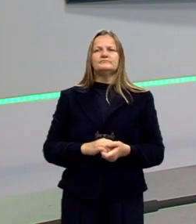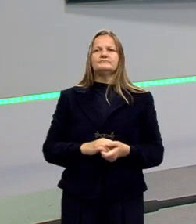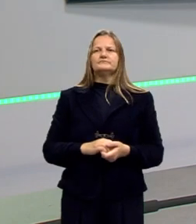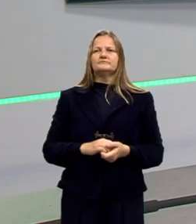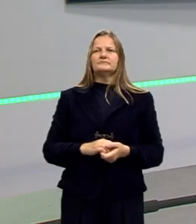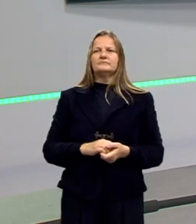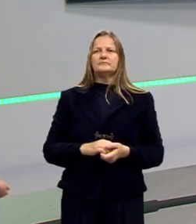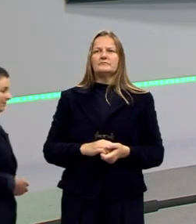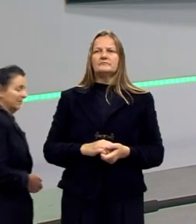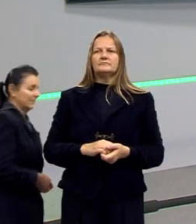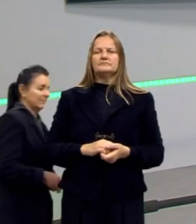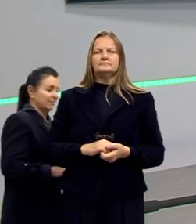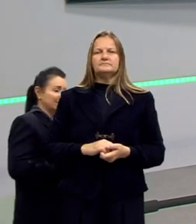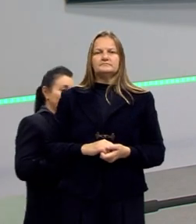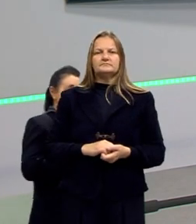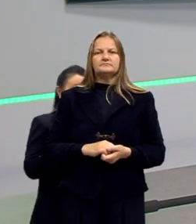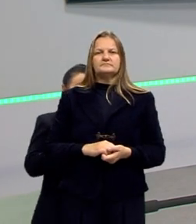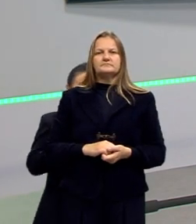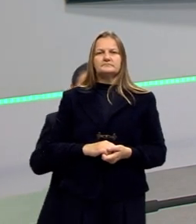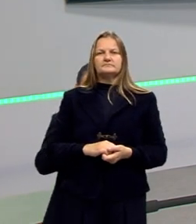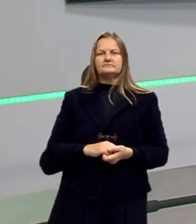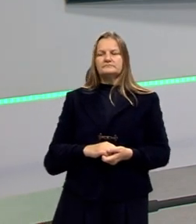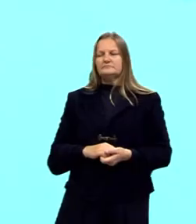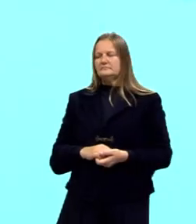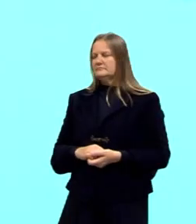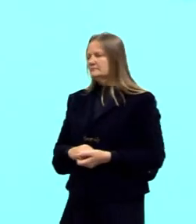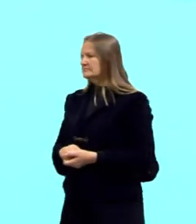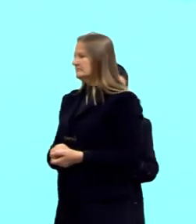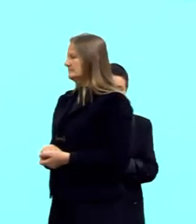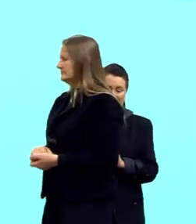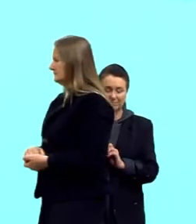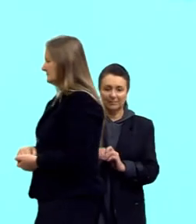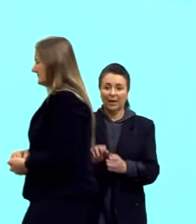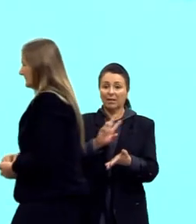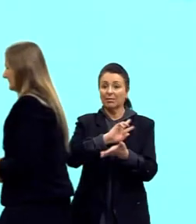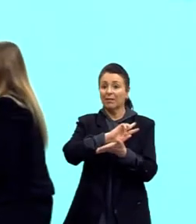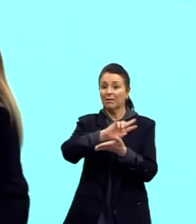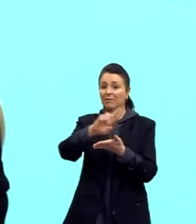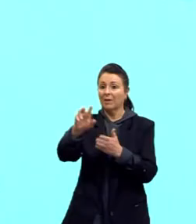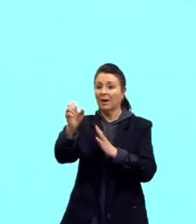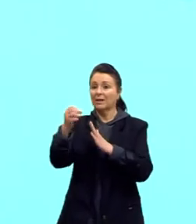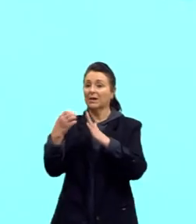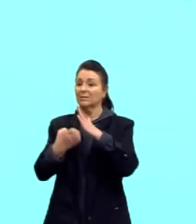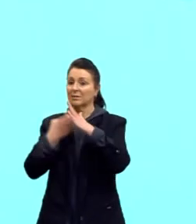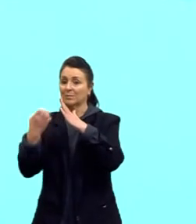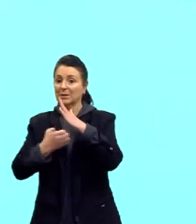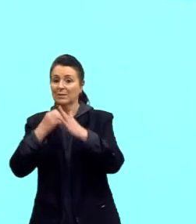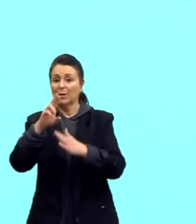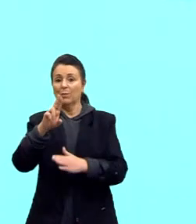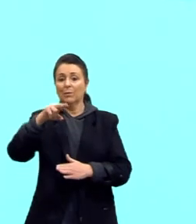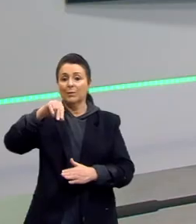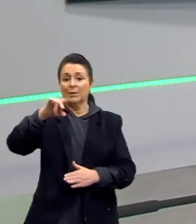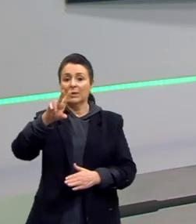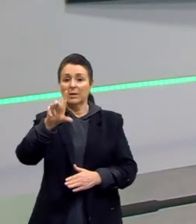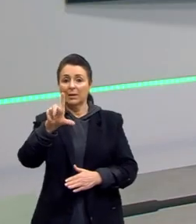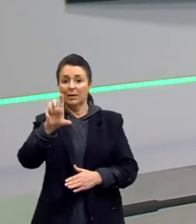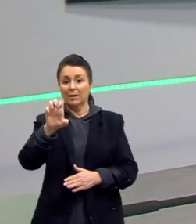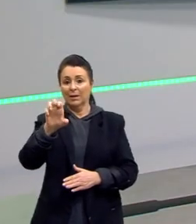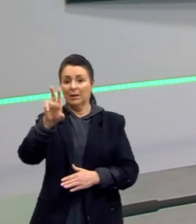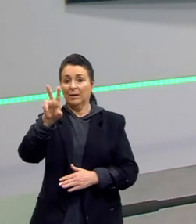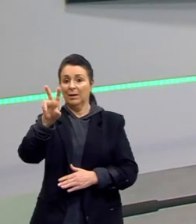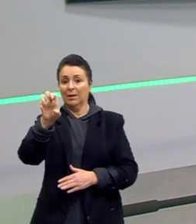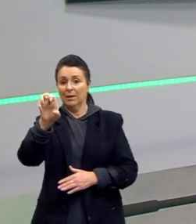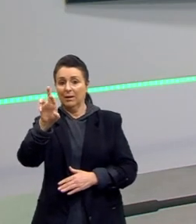aqui a Unilever né Unilever então tem várias empresas aí relacionadas à alimentação né